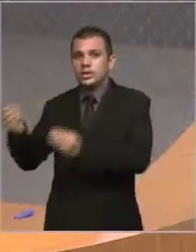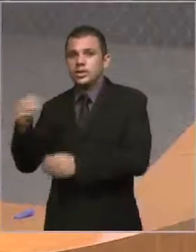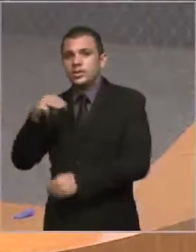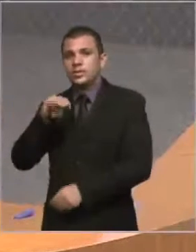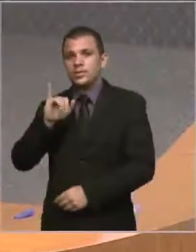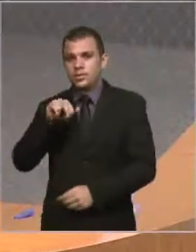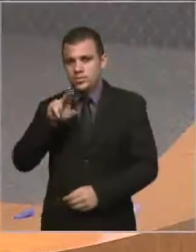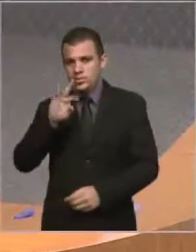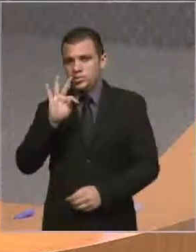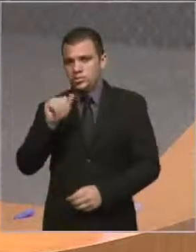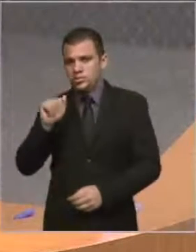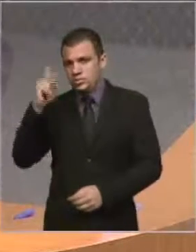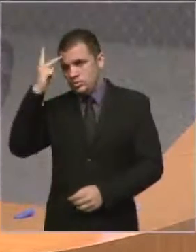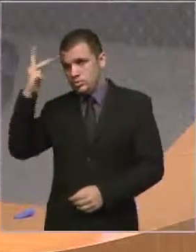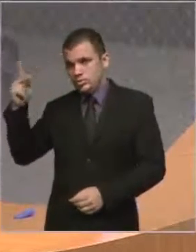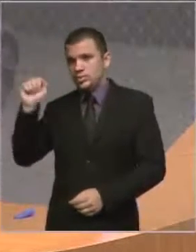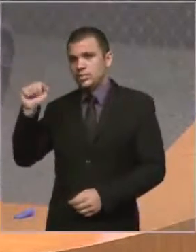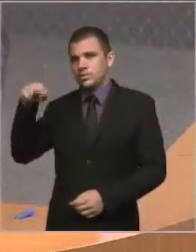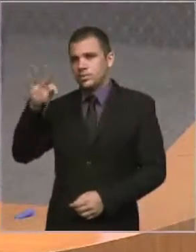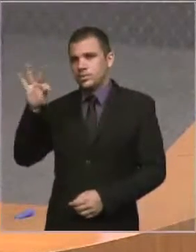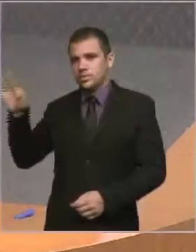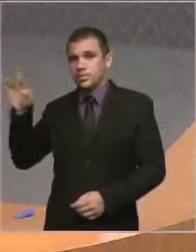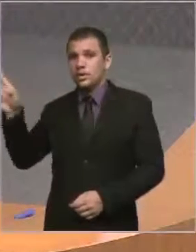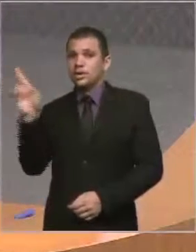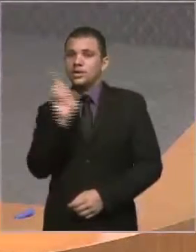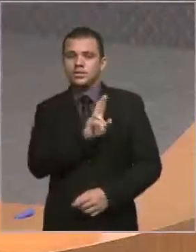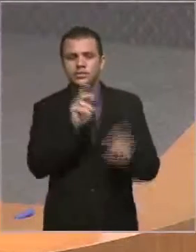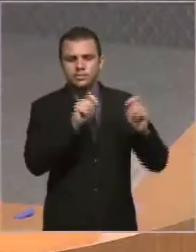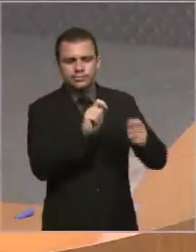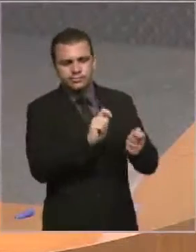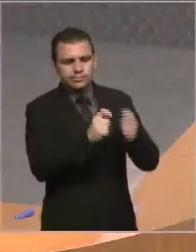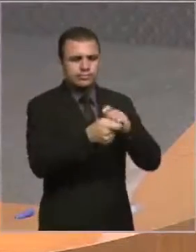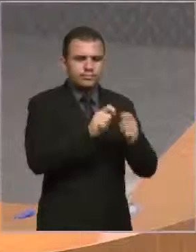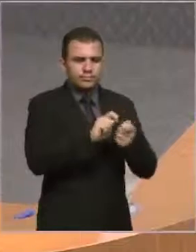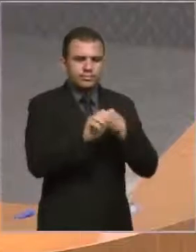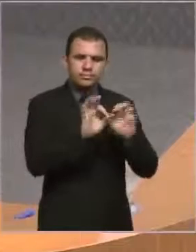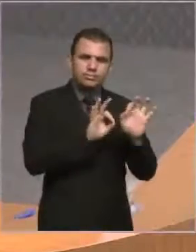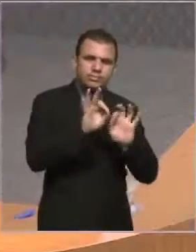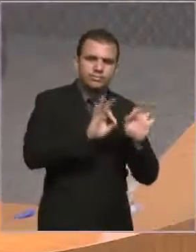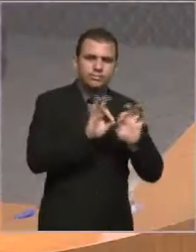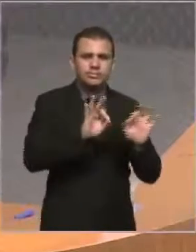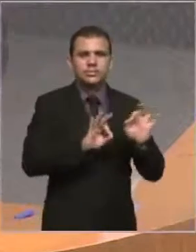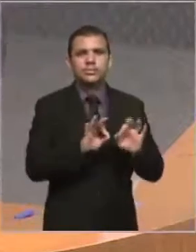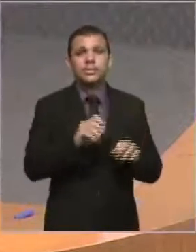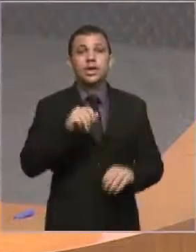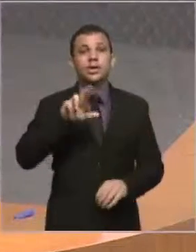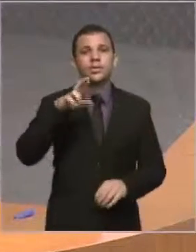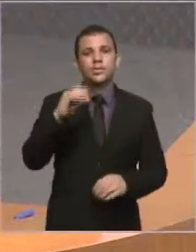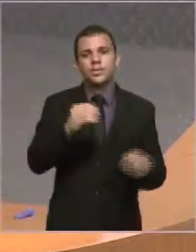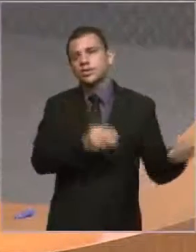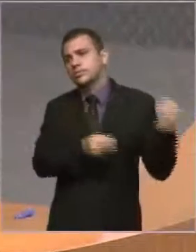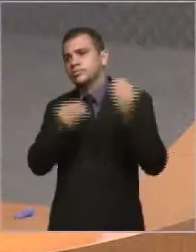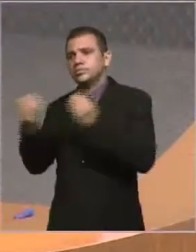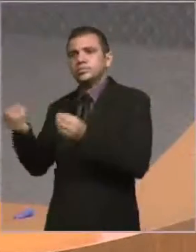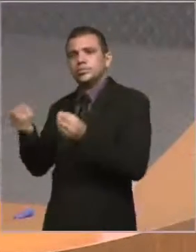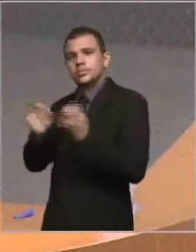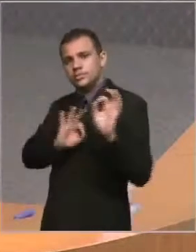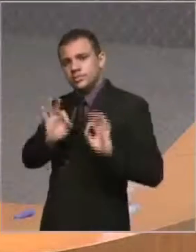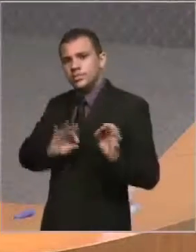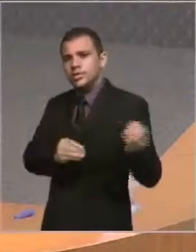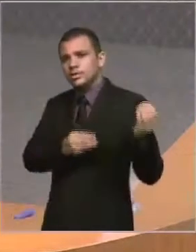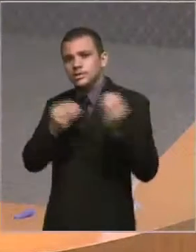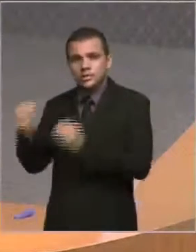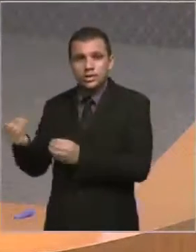a NTT respondeu, sugerindo algumas modificações. Em março, foram entregues as modificações e, no mesmo mês, foi feita uma reunião